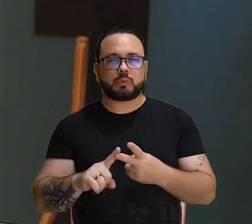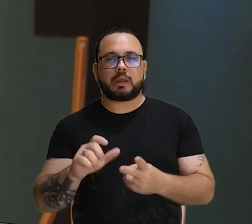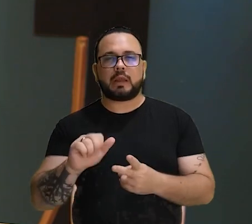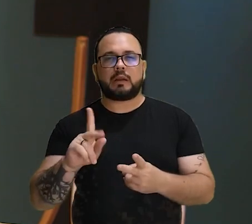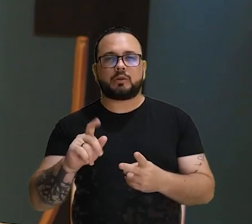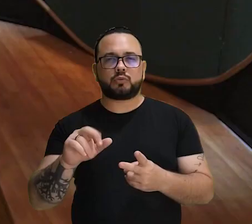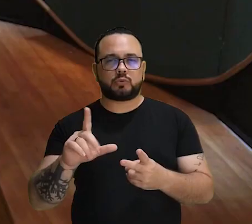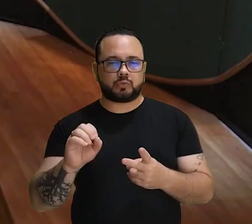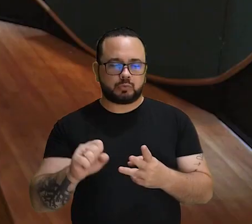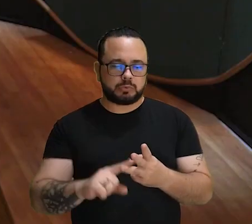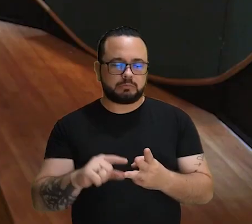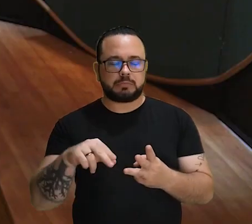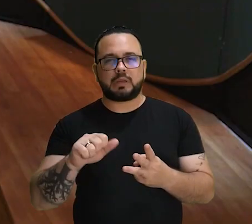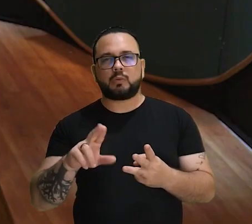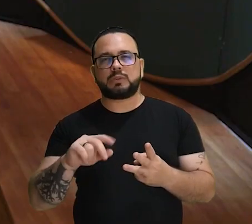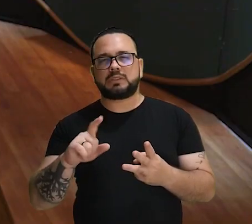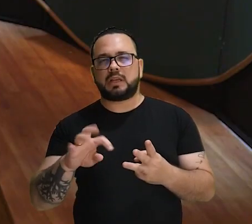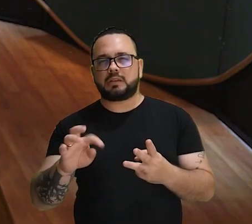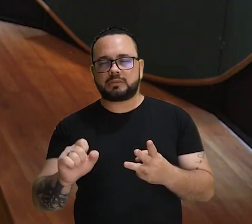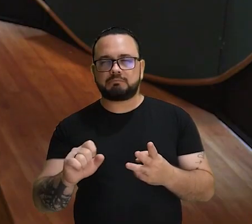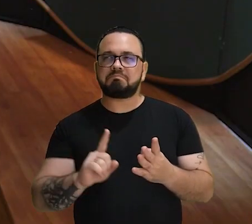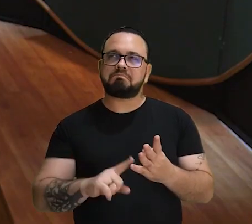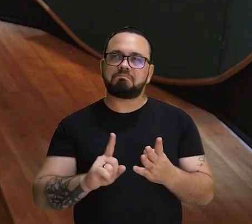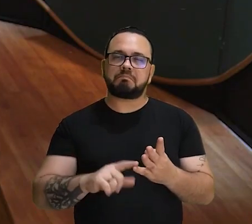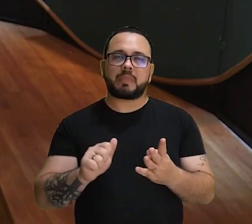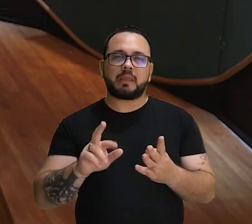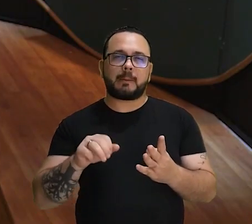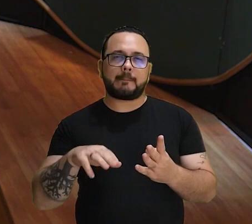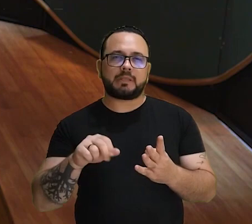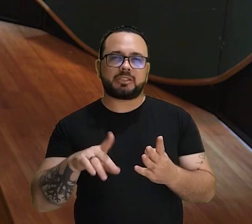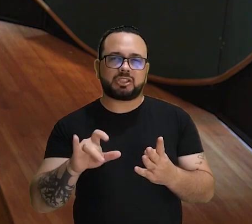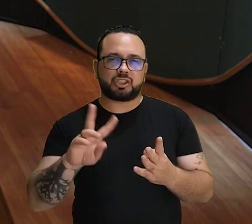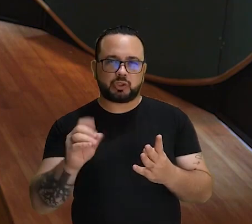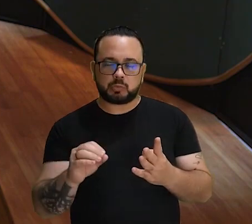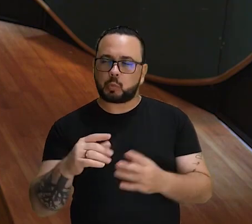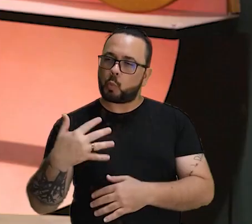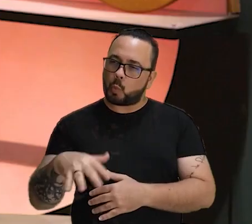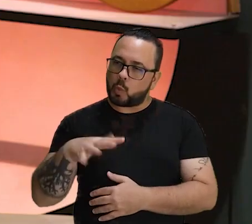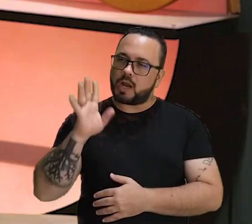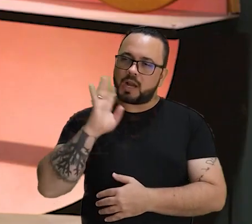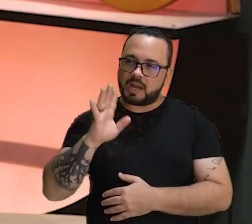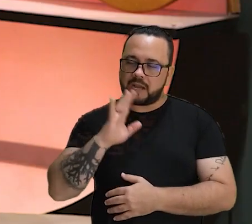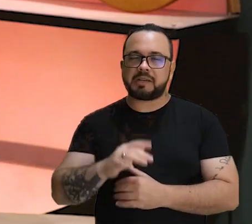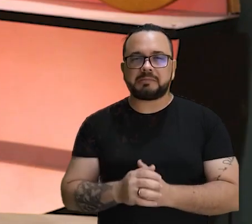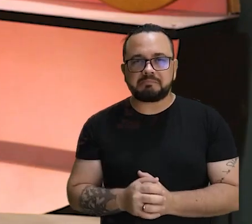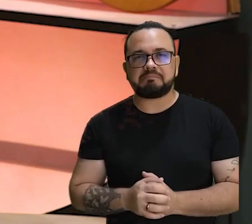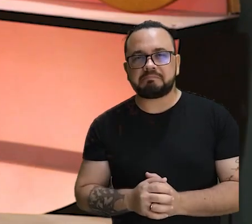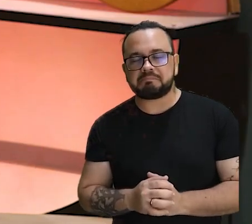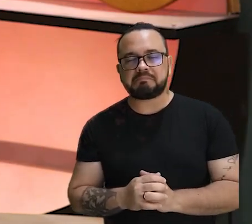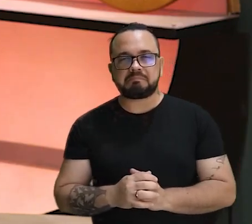Carlos Malta, Naozete. Que legal. É, quem mais? Armandinho. Que demais! Que legal,